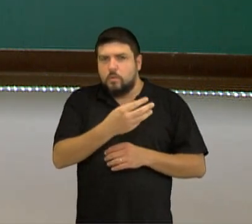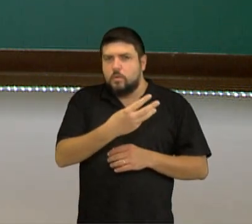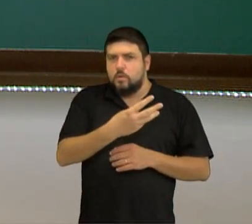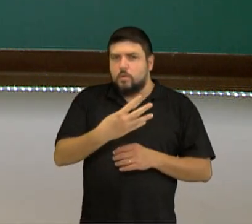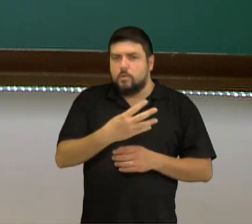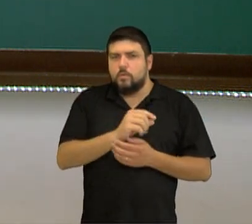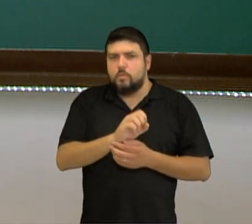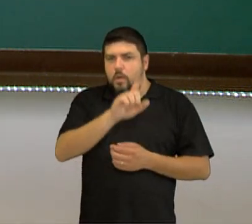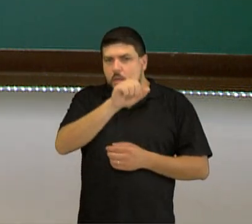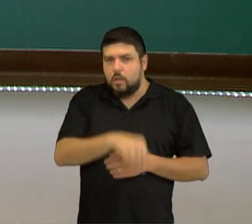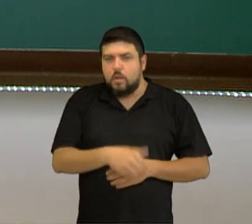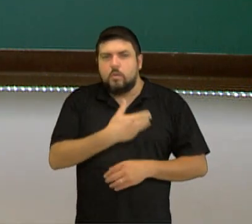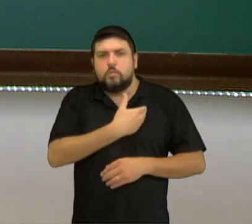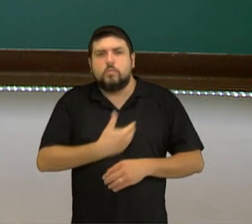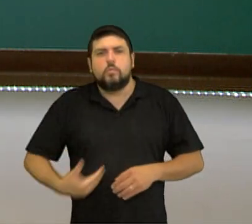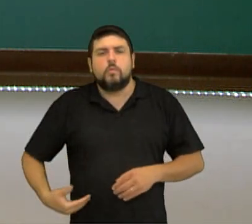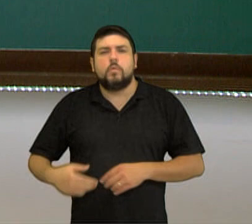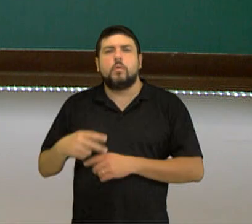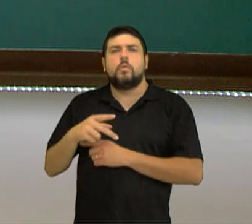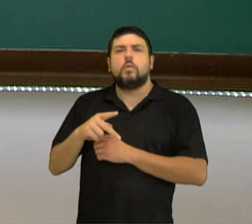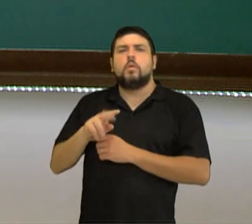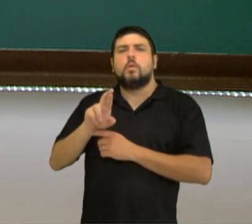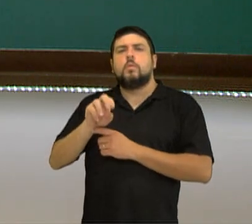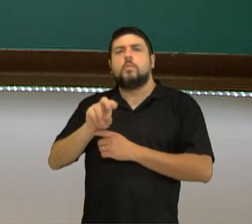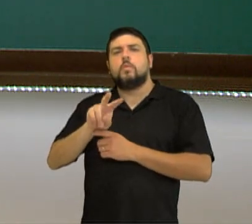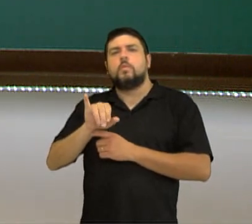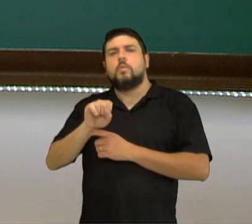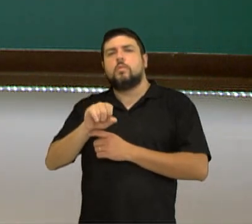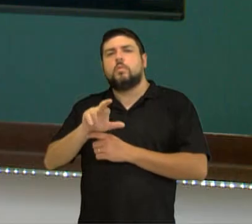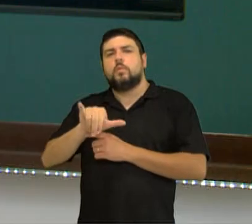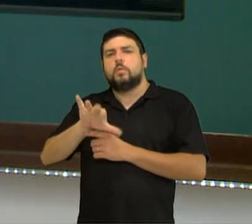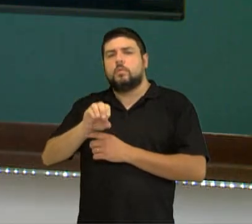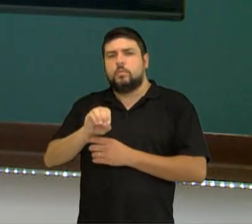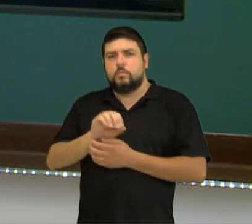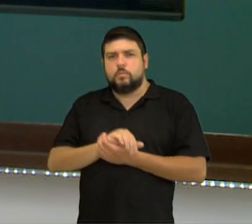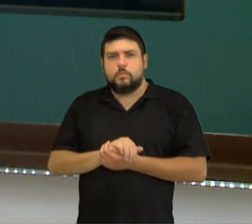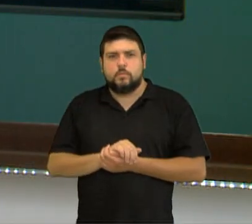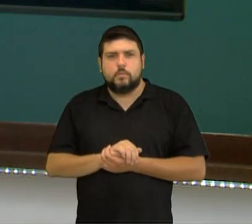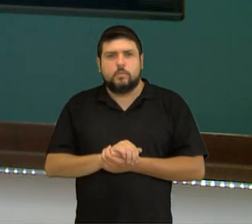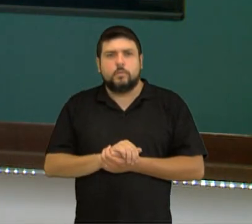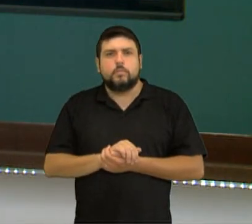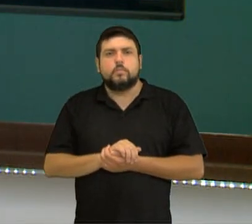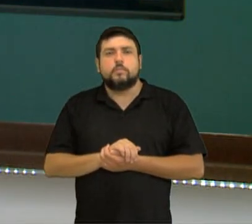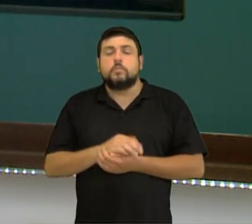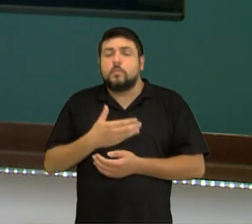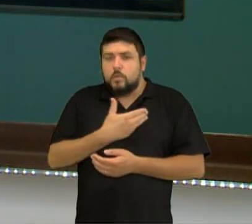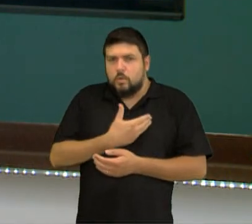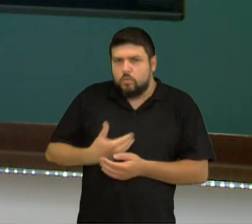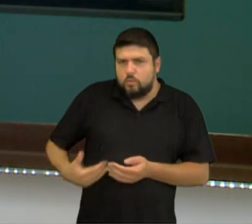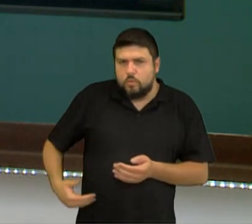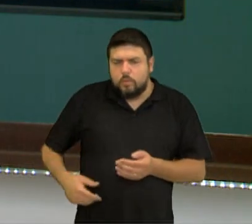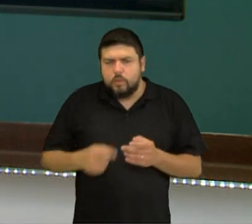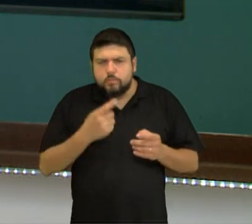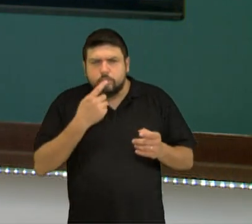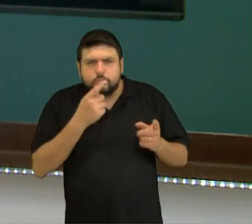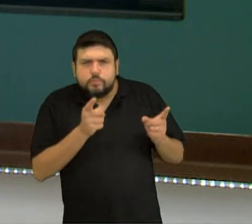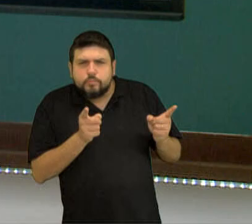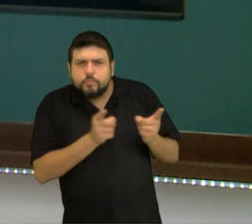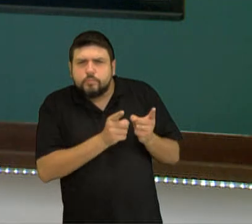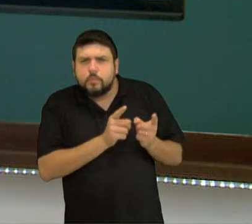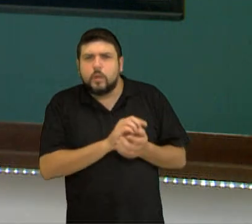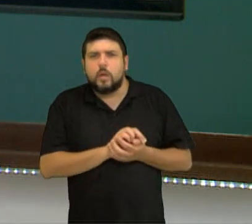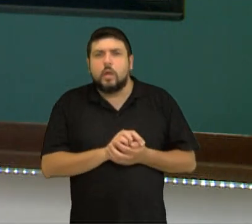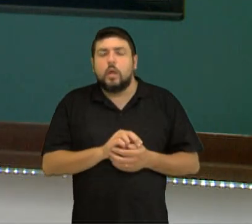governo provisório, como o próprio Getúlio Vargas definiu. E neste governo provisório, São Paulo